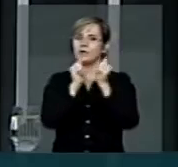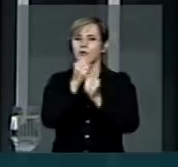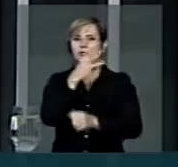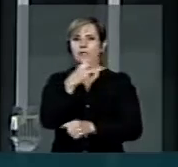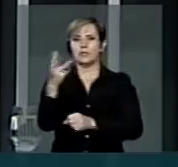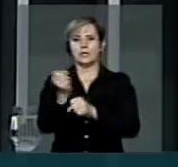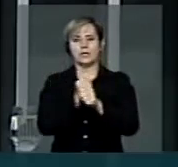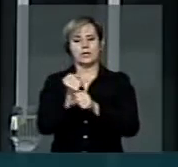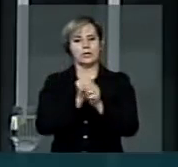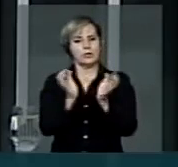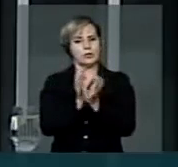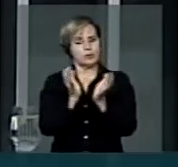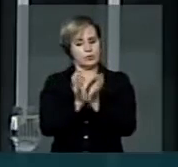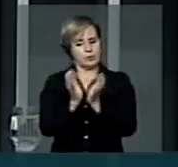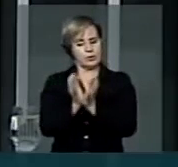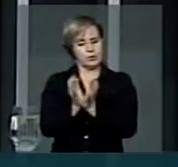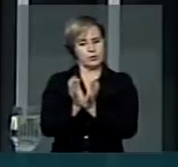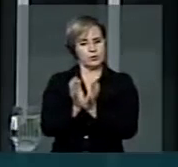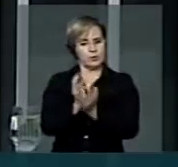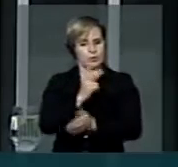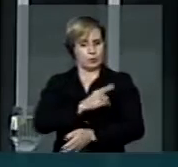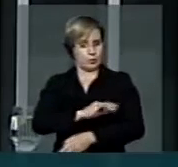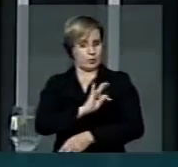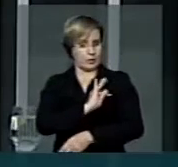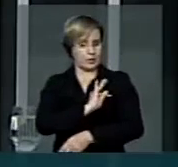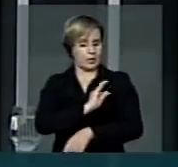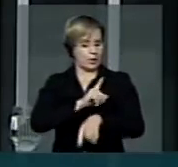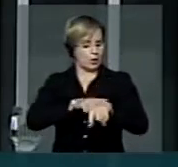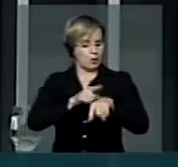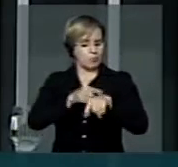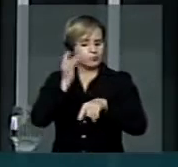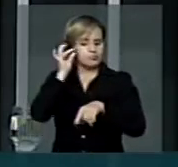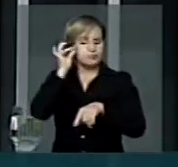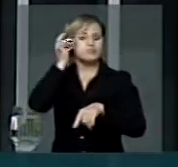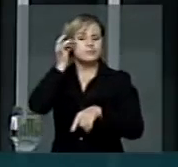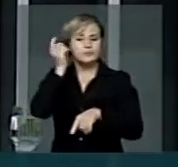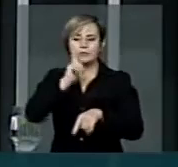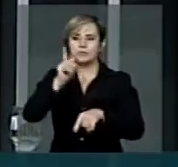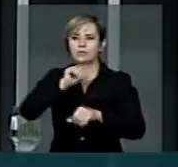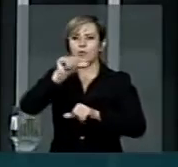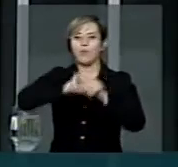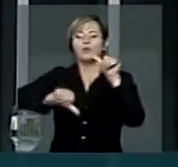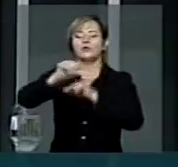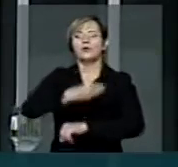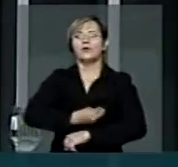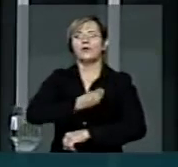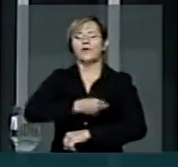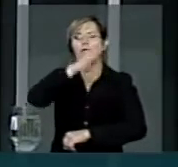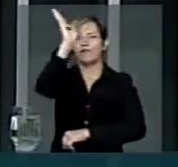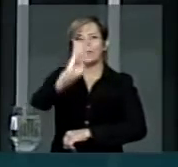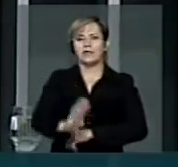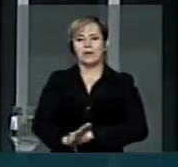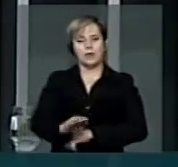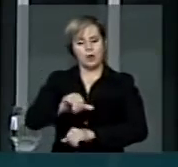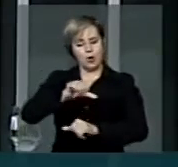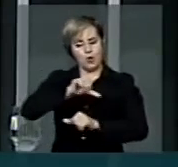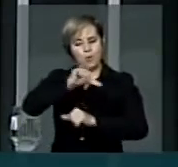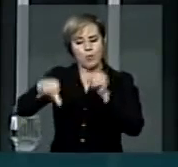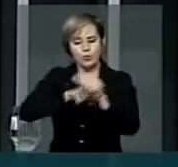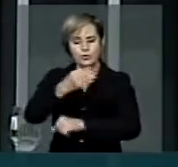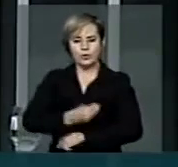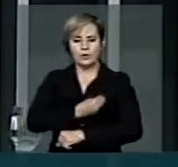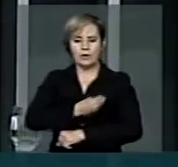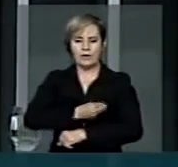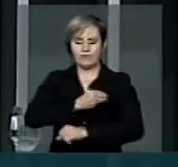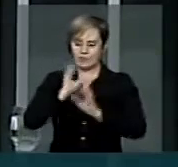33 anos desse jovem partido, que em pouco tempo mudou a vida brasileira, mudou a vida dos cidadãos